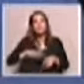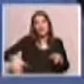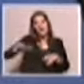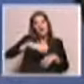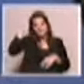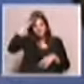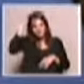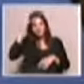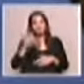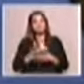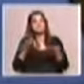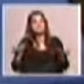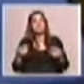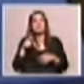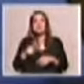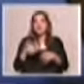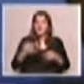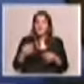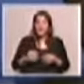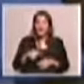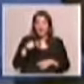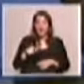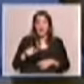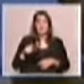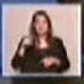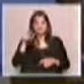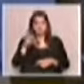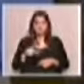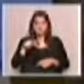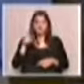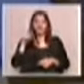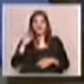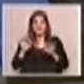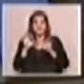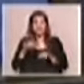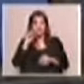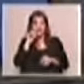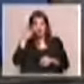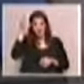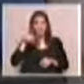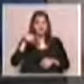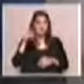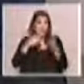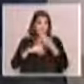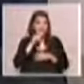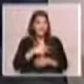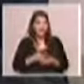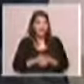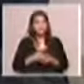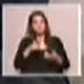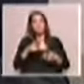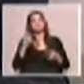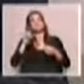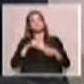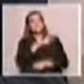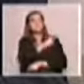rural e, de facto, com os pastores também se aprende. Sim, e o projeto que refere com uma parceria com a Universidade de Minho e com a